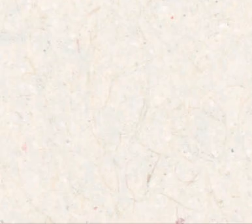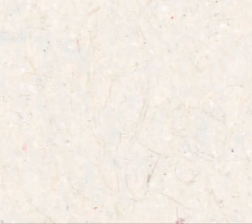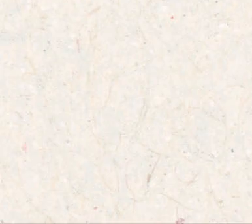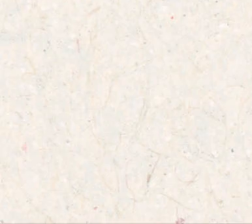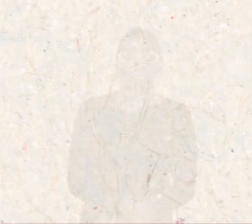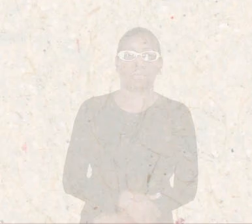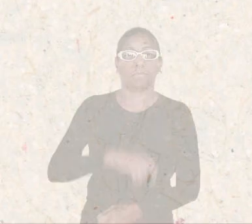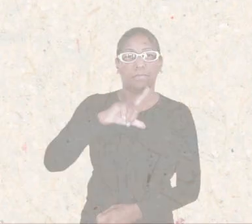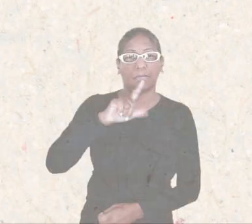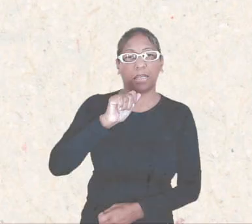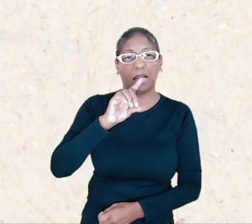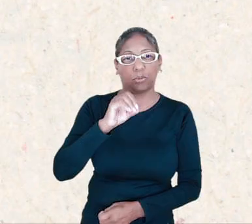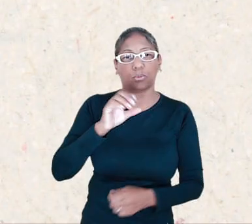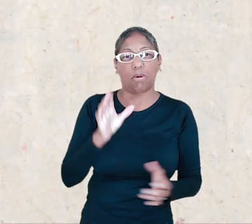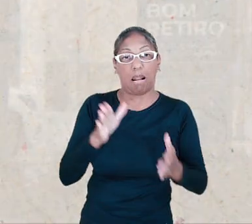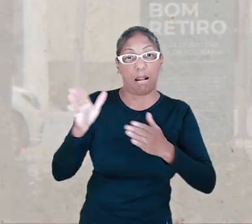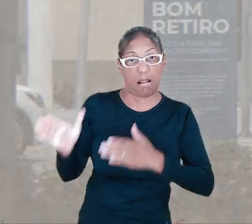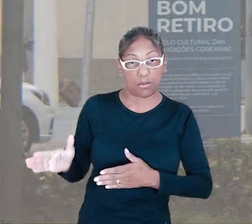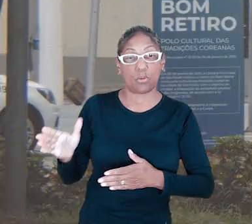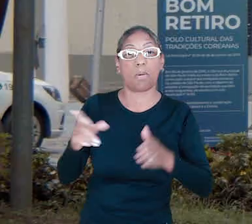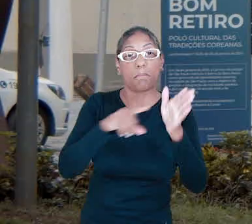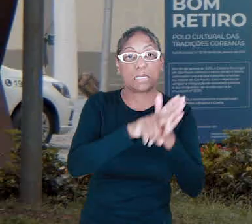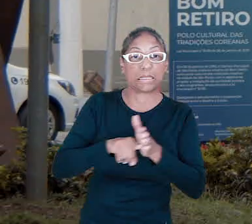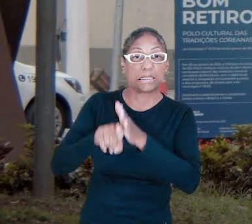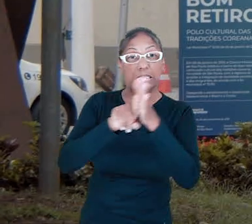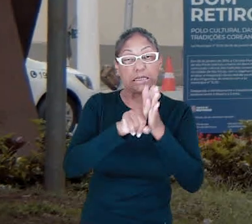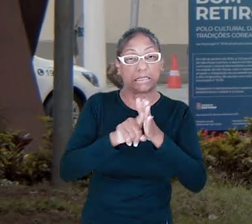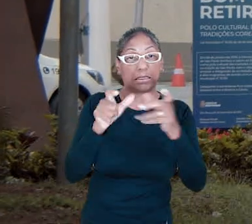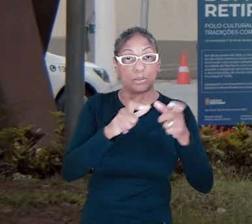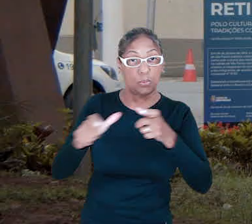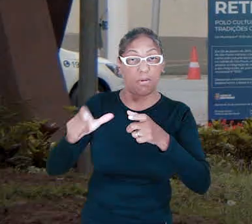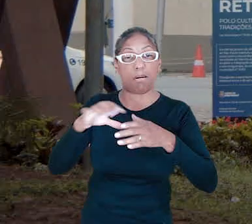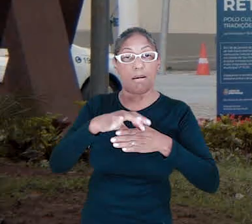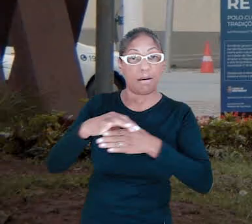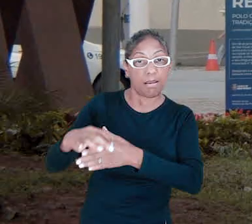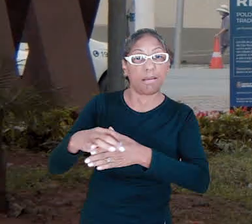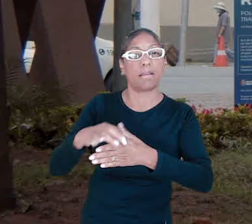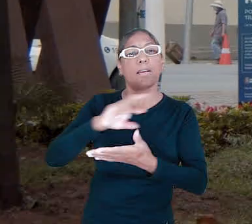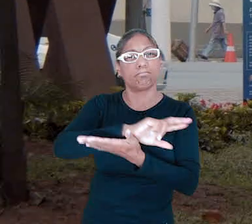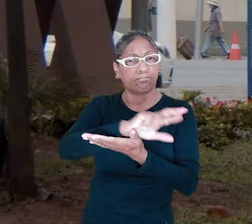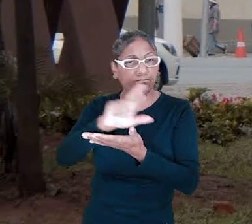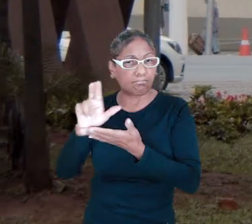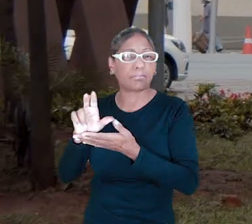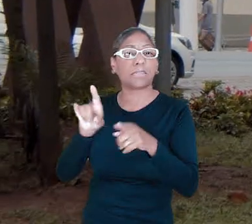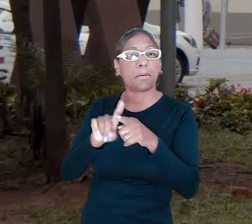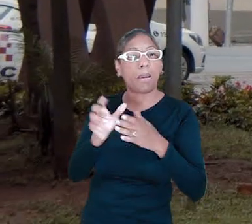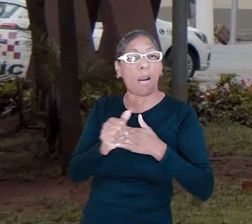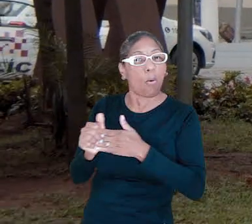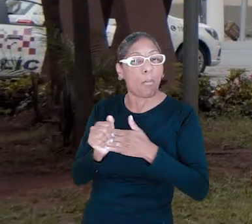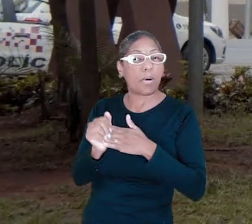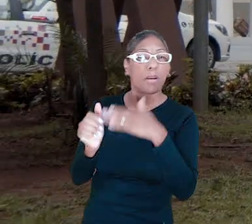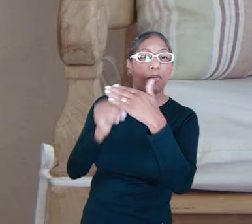Retiro. O Lado a Lado é um programa que mapeia iniciativas socioculturais, mentora os seus líderes e acompanha a sua